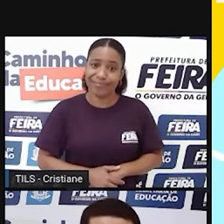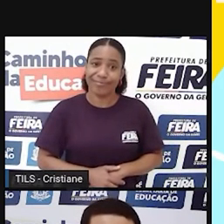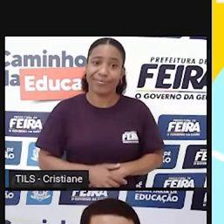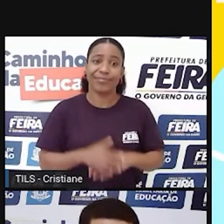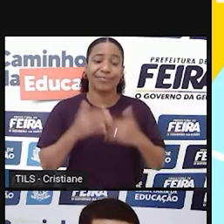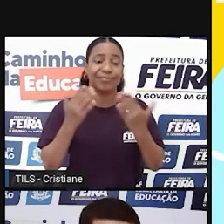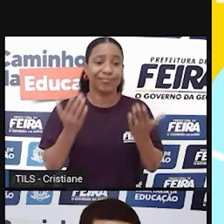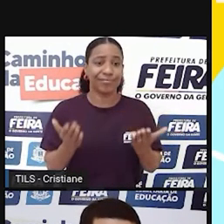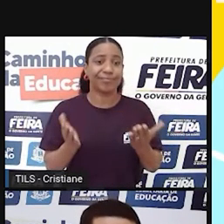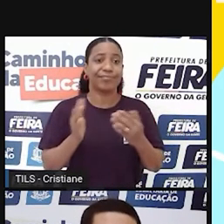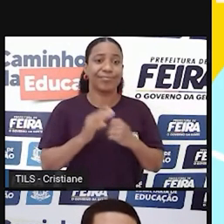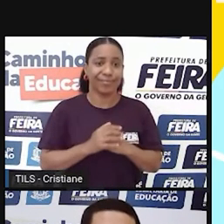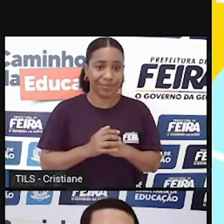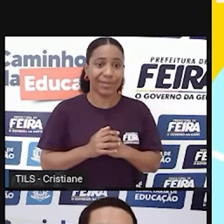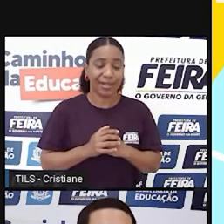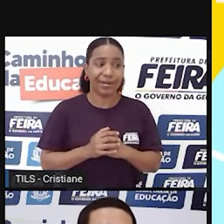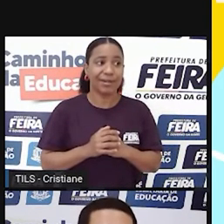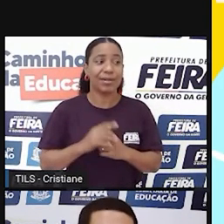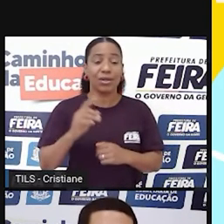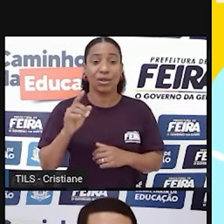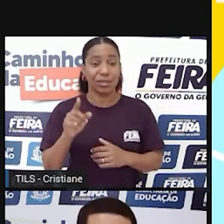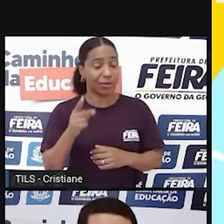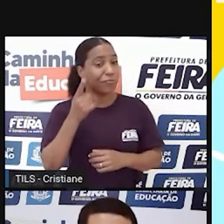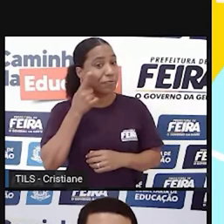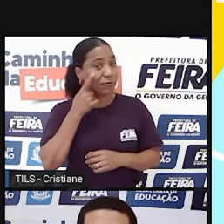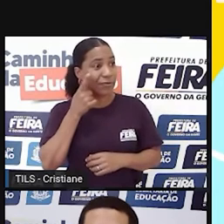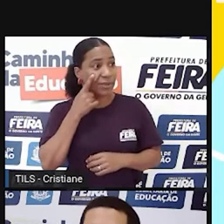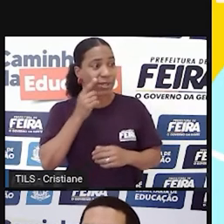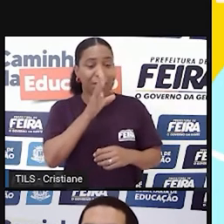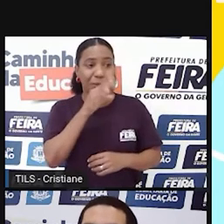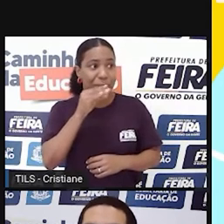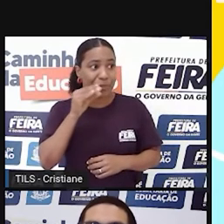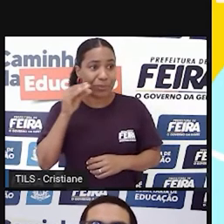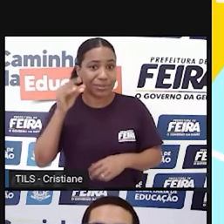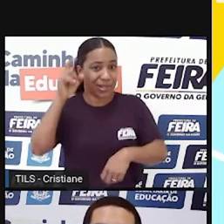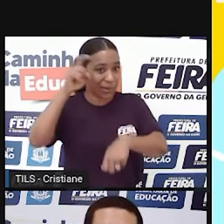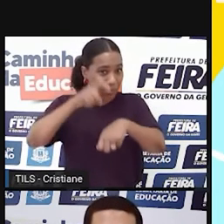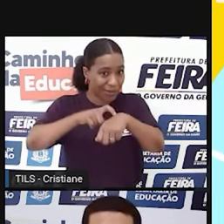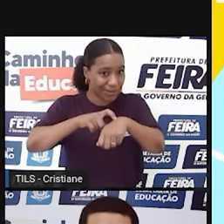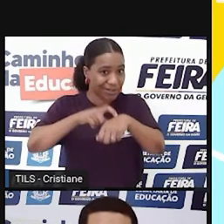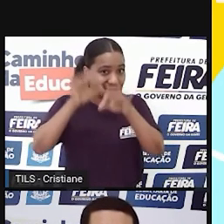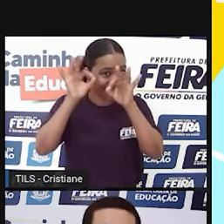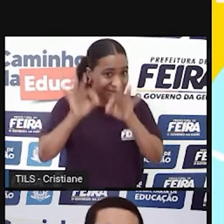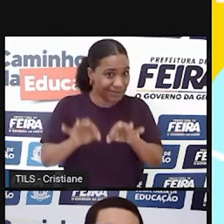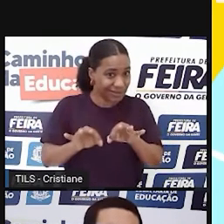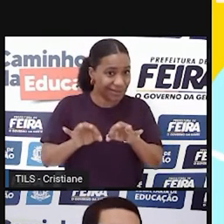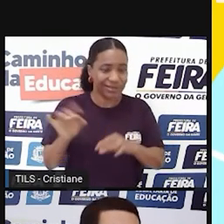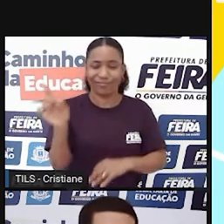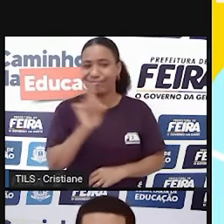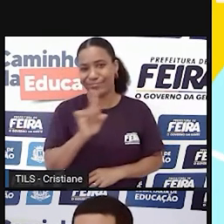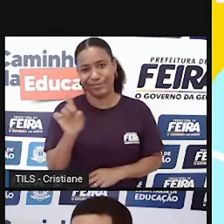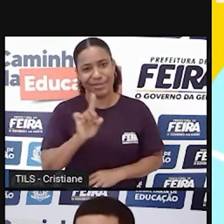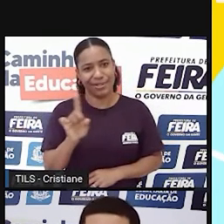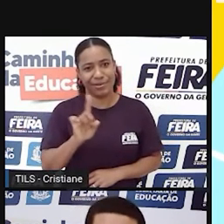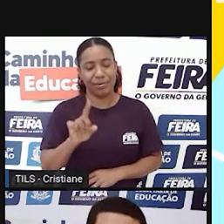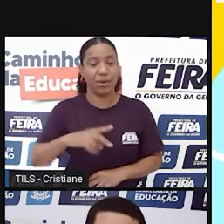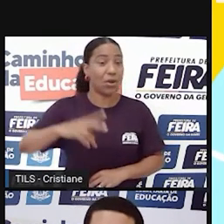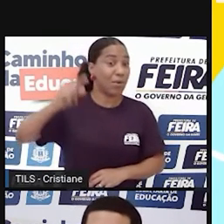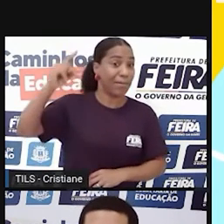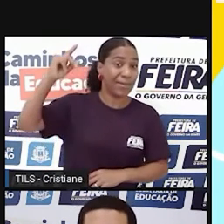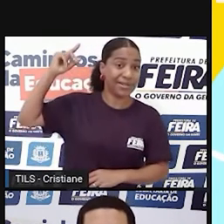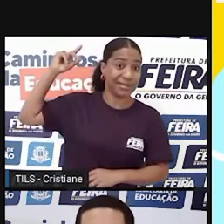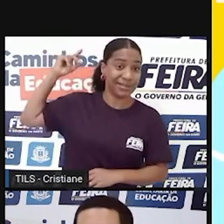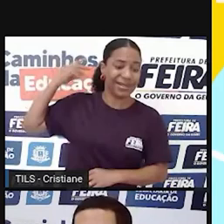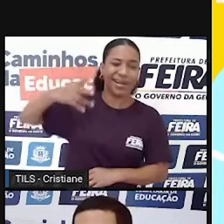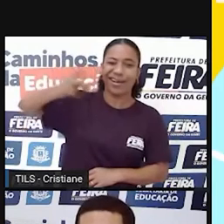gente pode afirmar que é a hora errada. Talvez já fosse a hora certa antigamente, quando a sociedade era